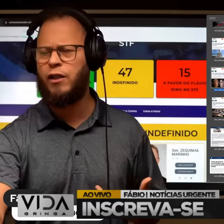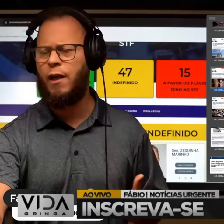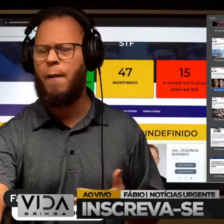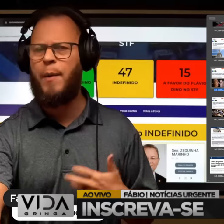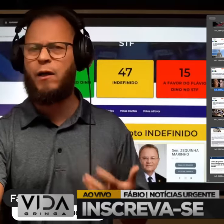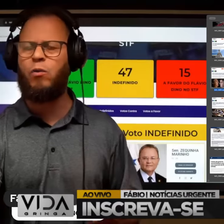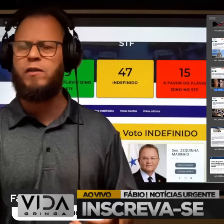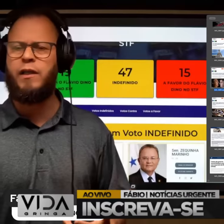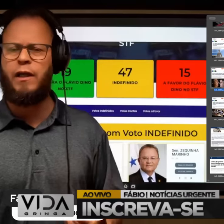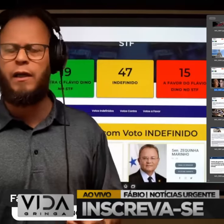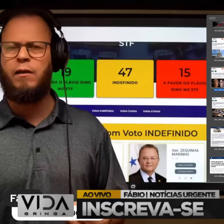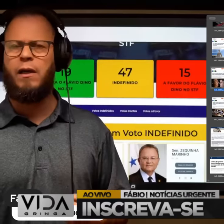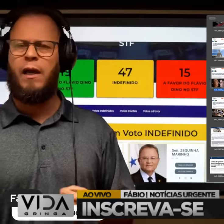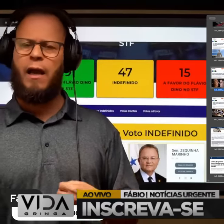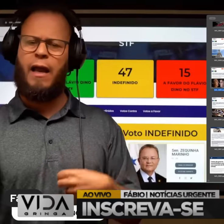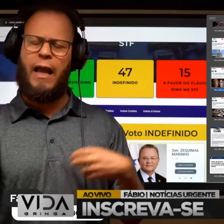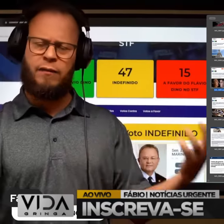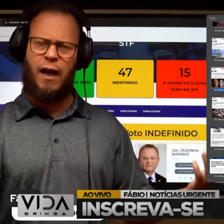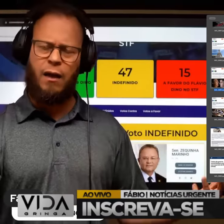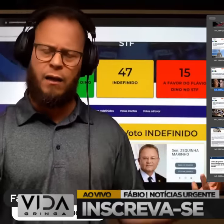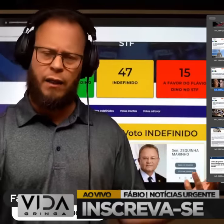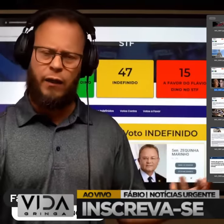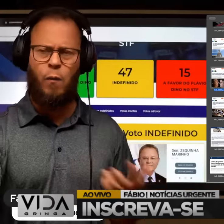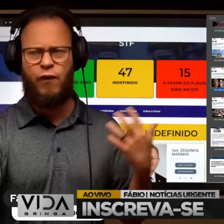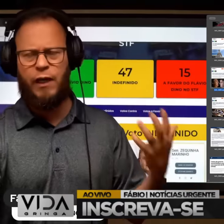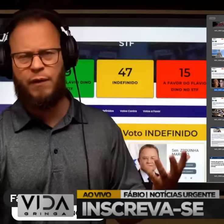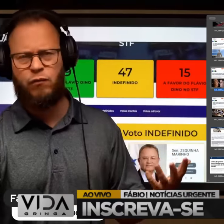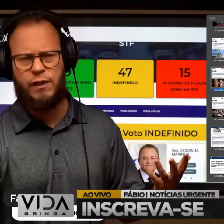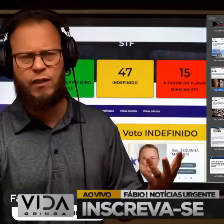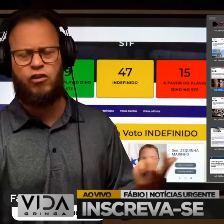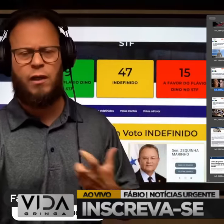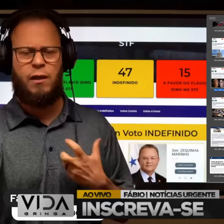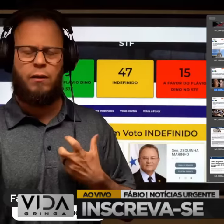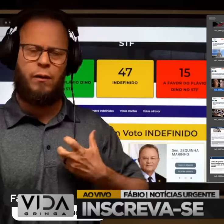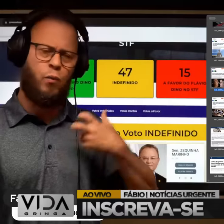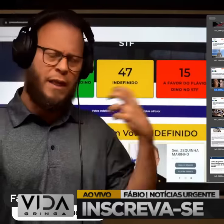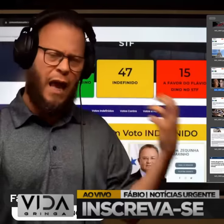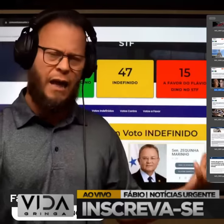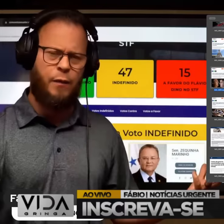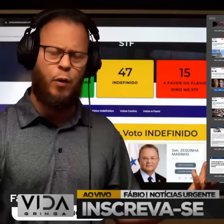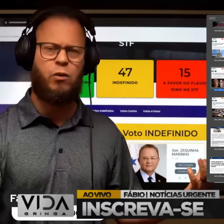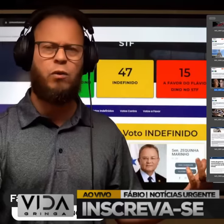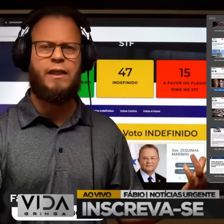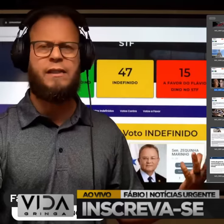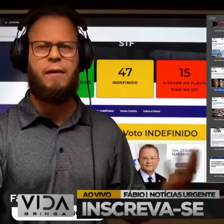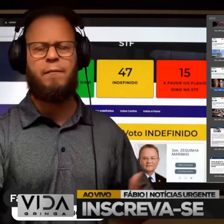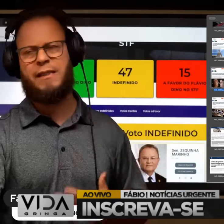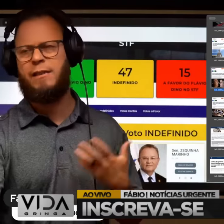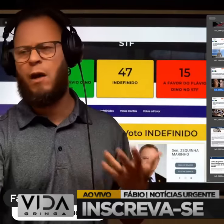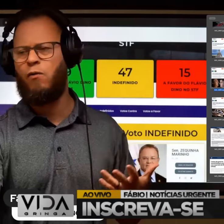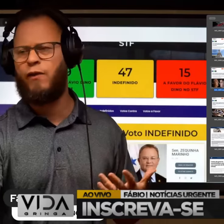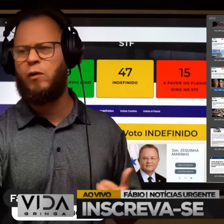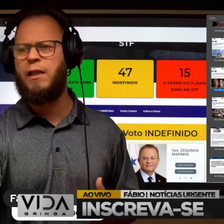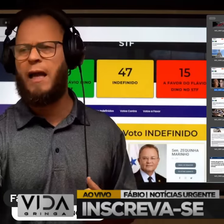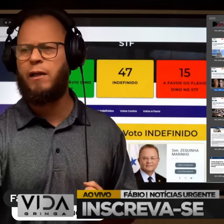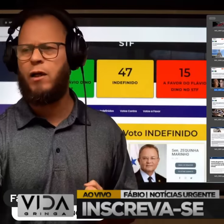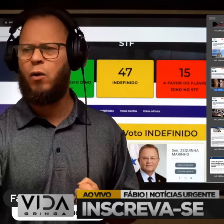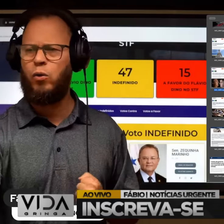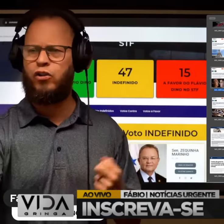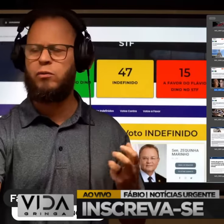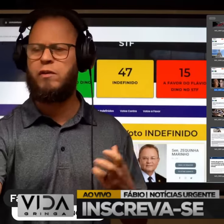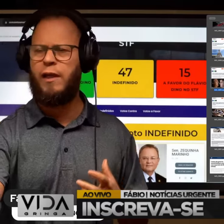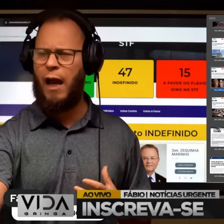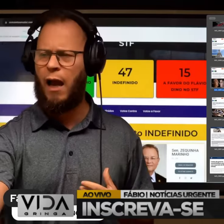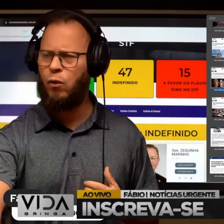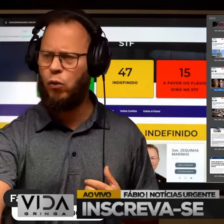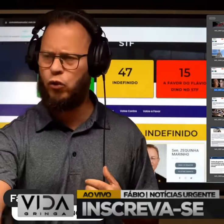senadores para conseguirem entrar. Como eu falei para vocês, um milagre pode acontecer, mas se não houver um milagre, o